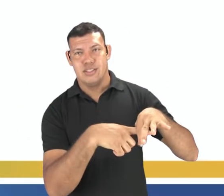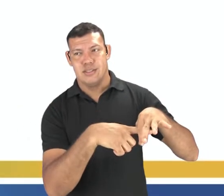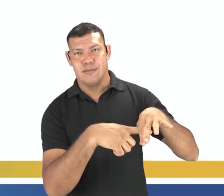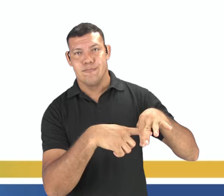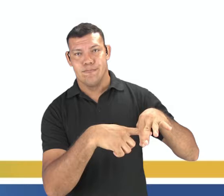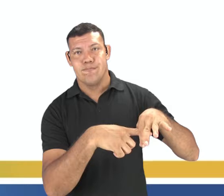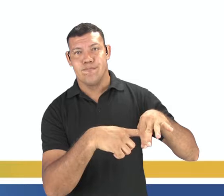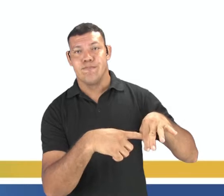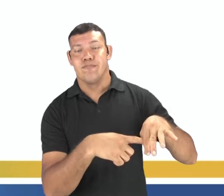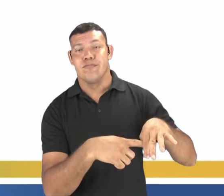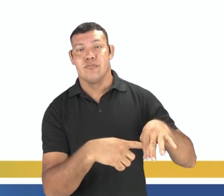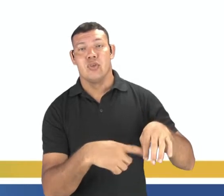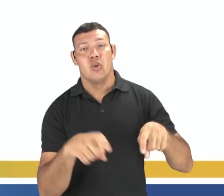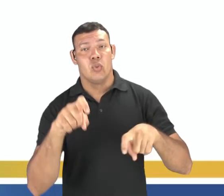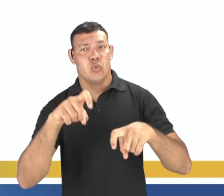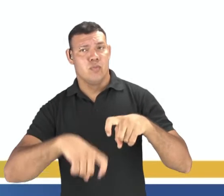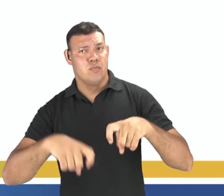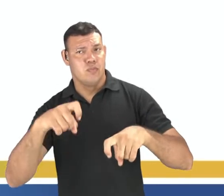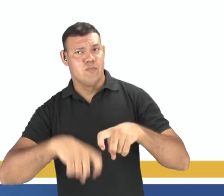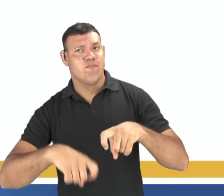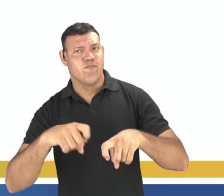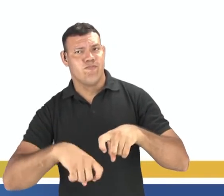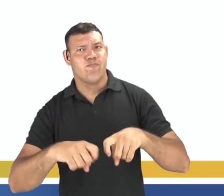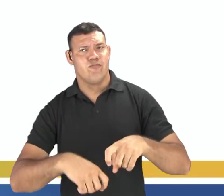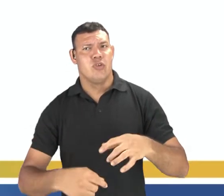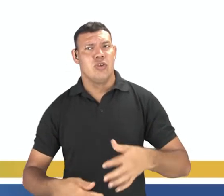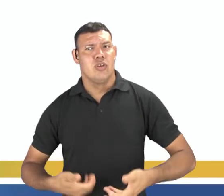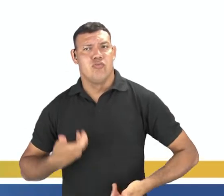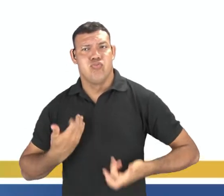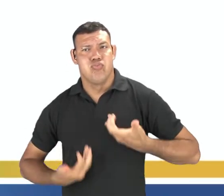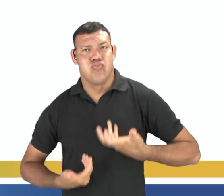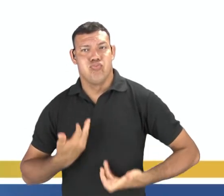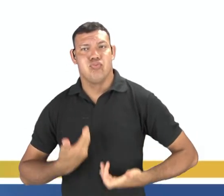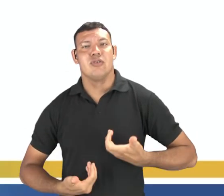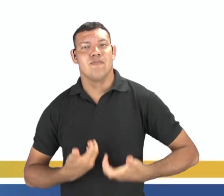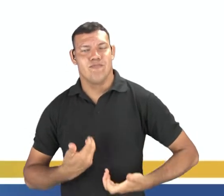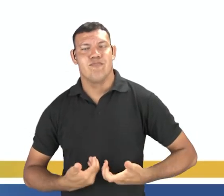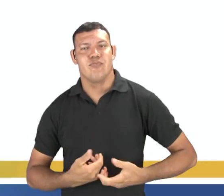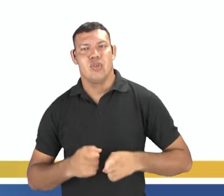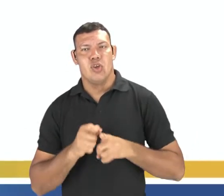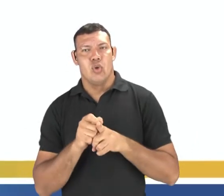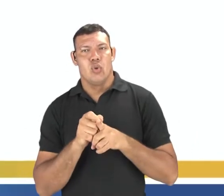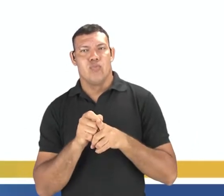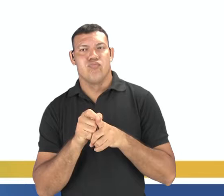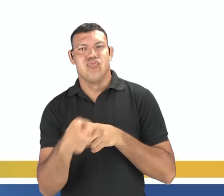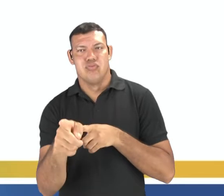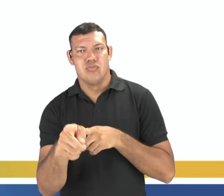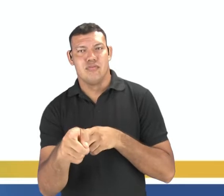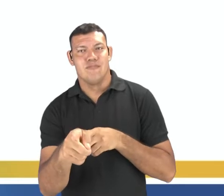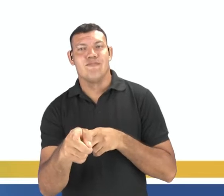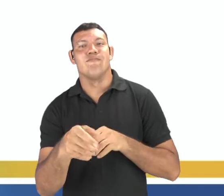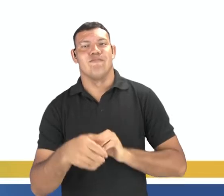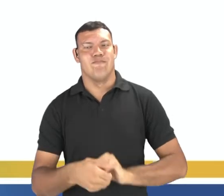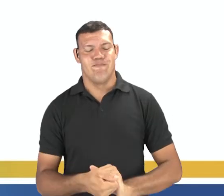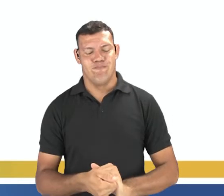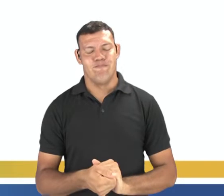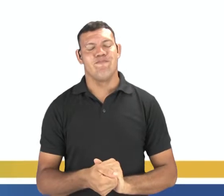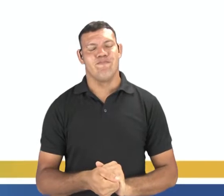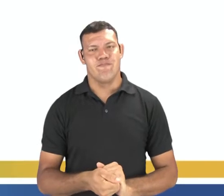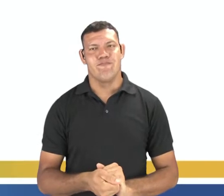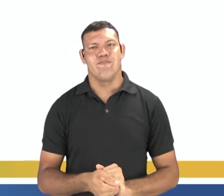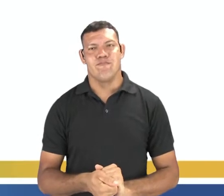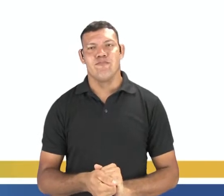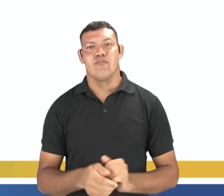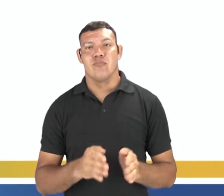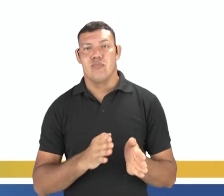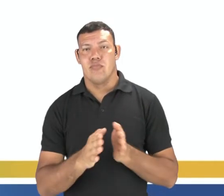ato sexual ou com um aumento de estímulo no pênis, o esperma ele é expelido do corpo. Esse processo ele